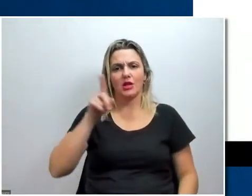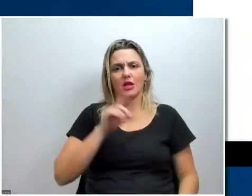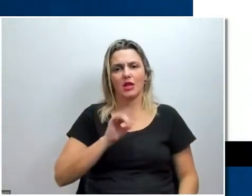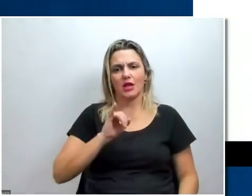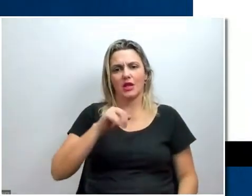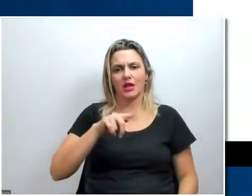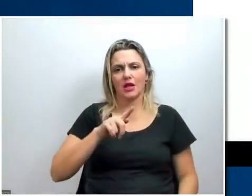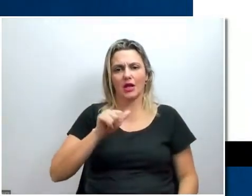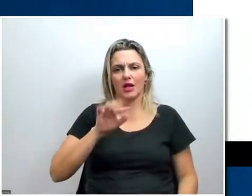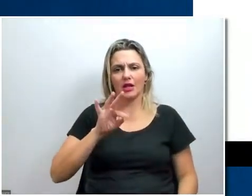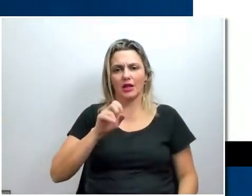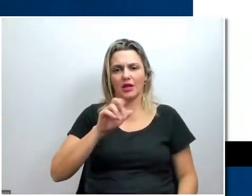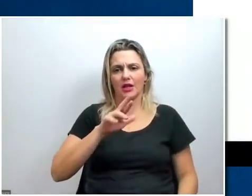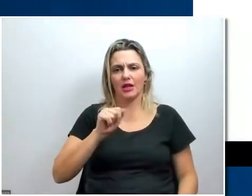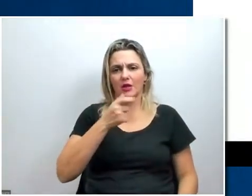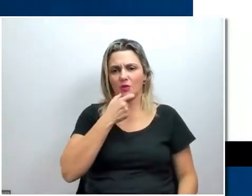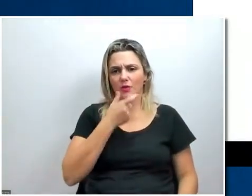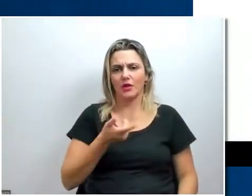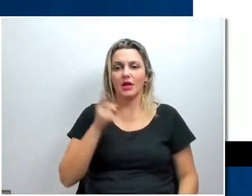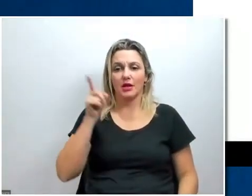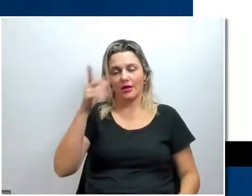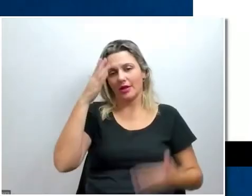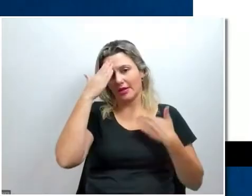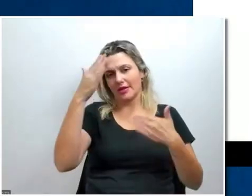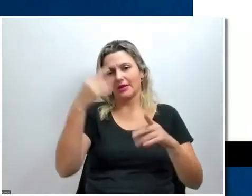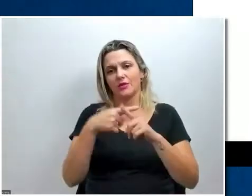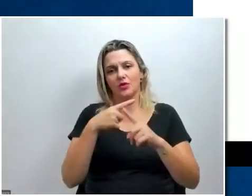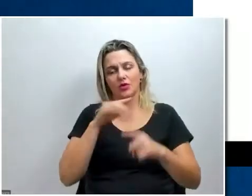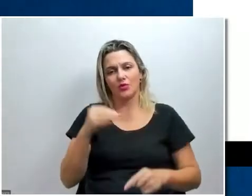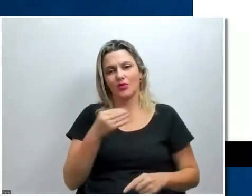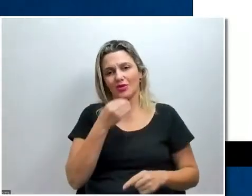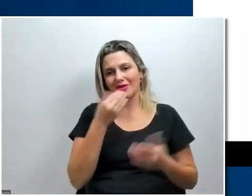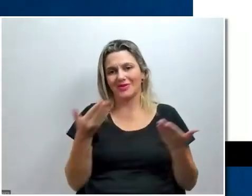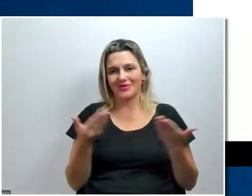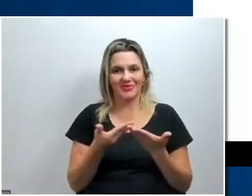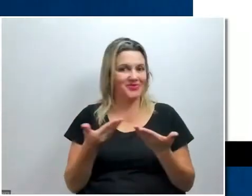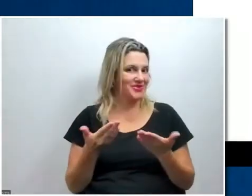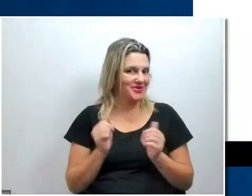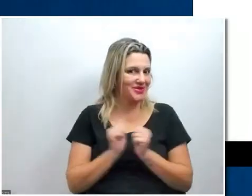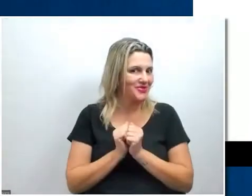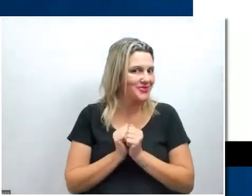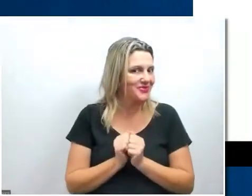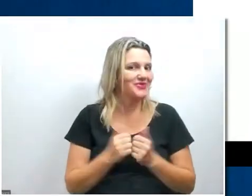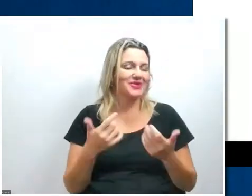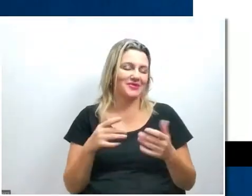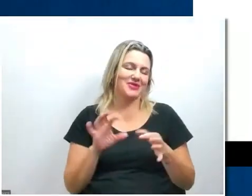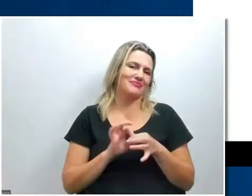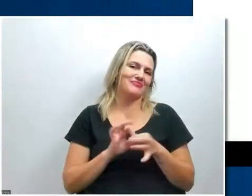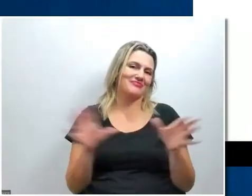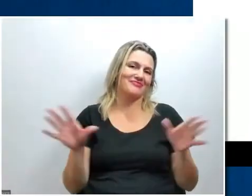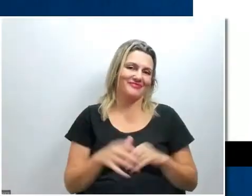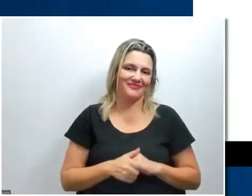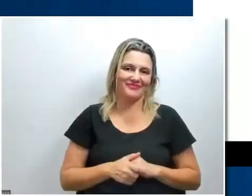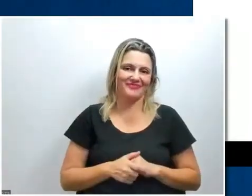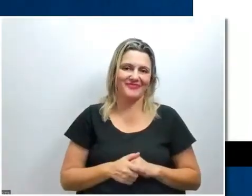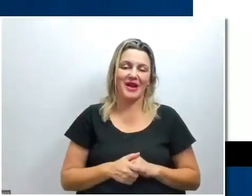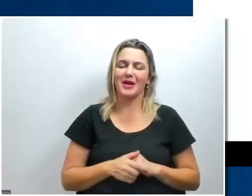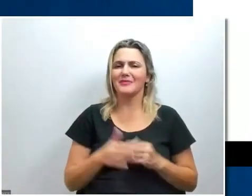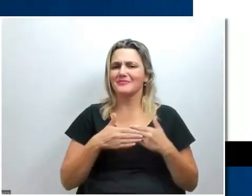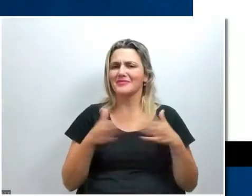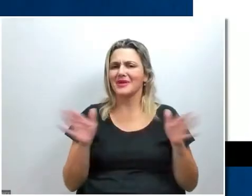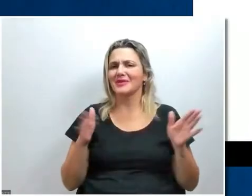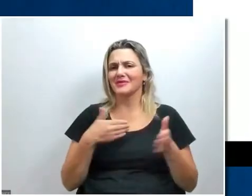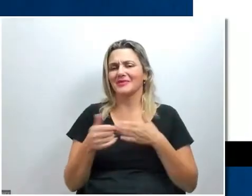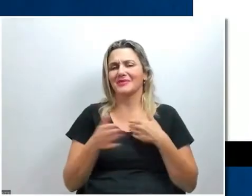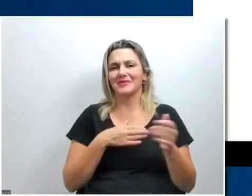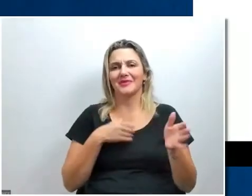queria novamente agradecer pela oportunidade de estar aqui com vocês e dizer que estou sempre à disposição e aberto a qualquer pergunta,